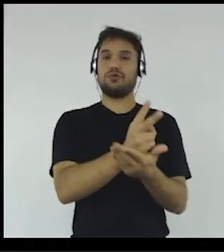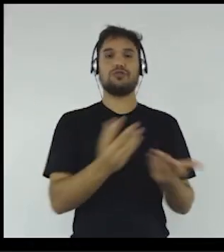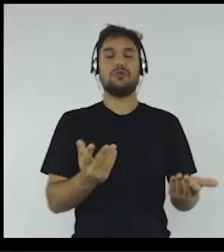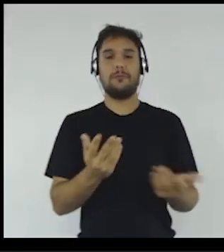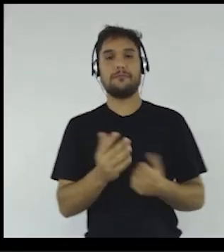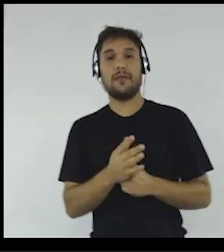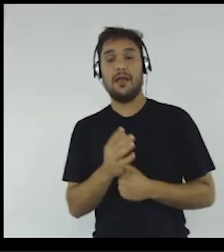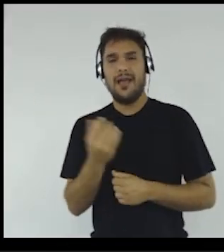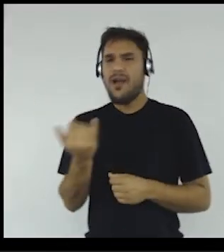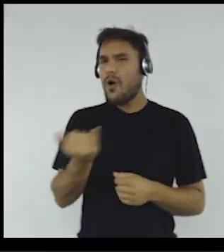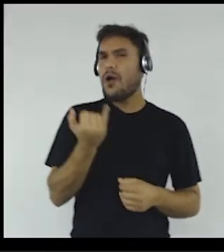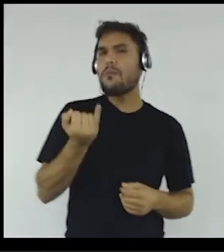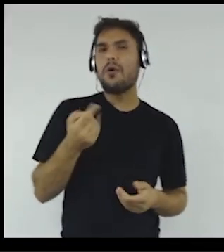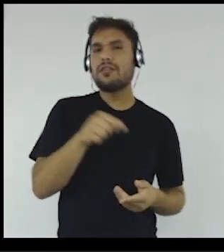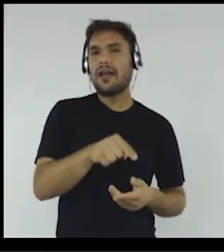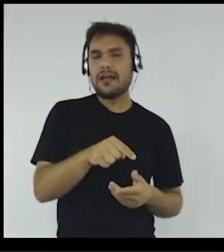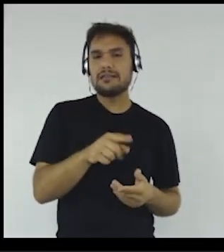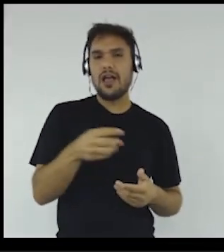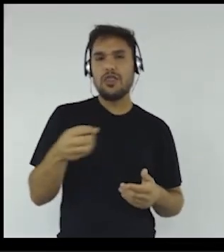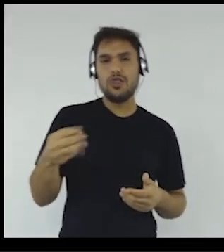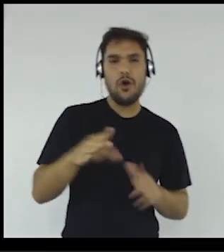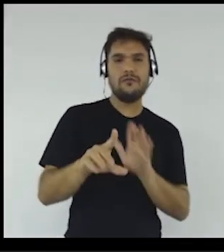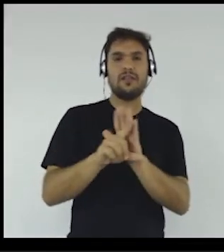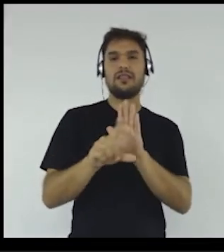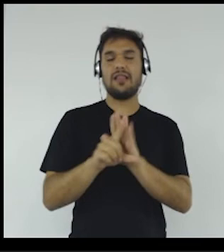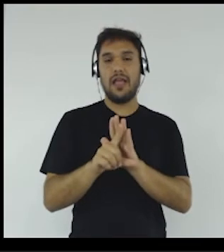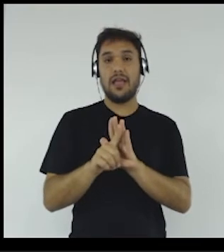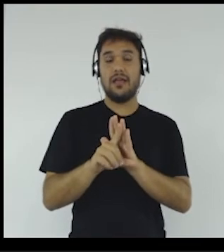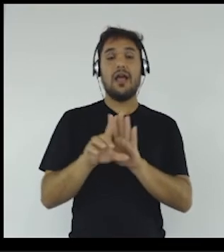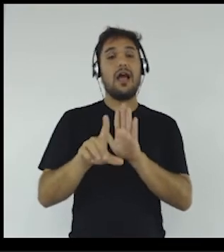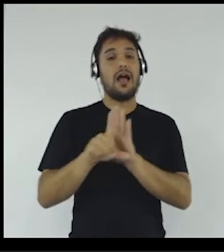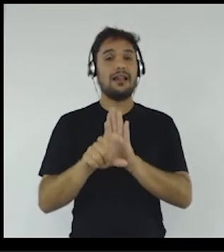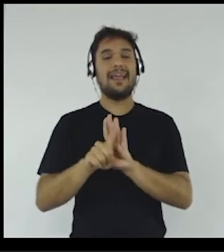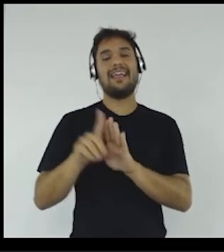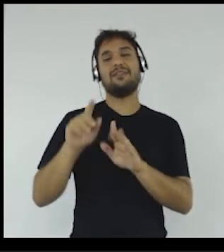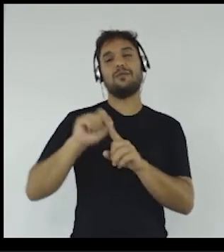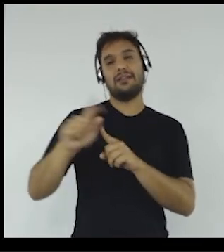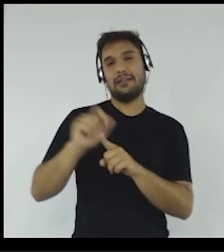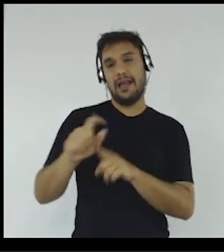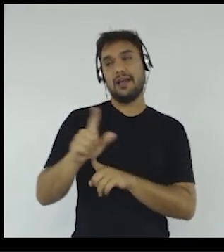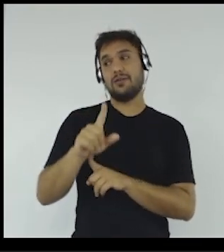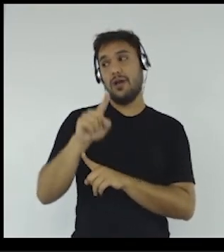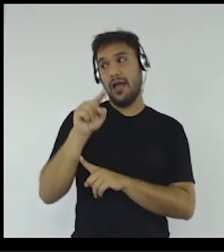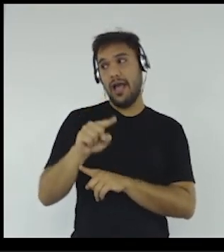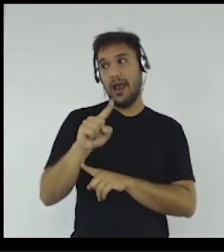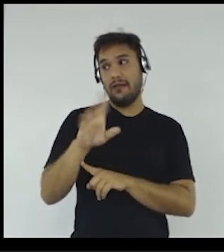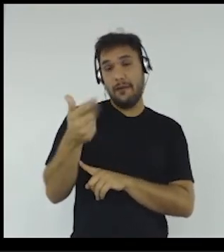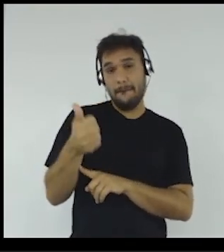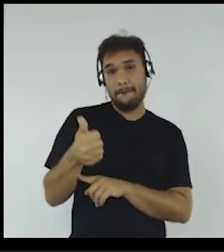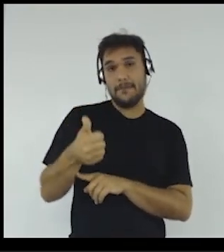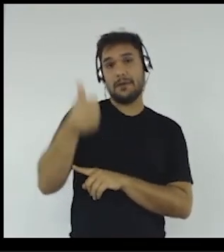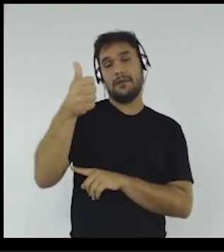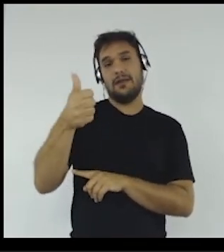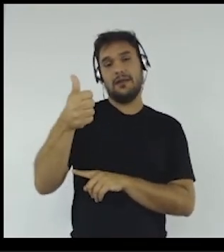a importância dessas inovações destaca a Lei do Inquilinato, pois foi precursora,